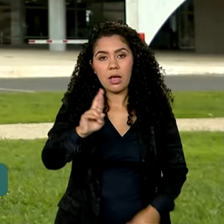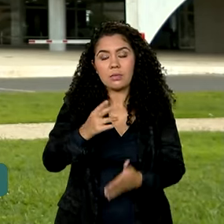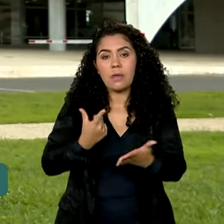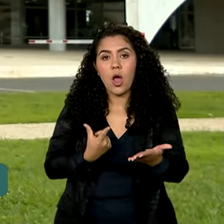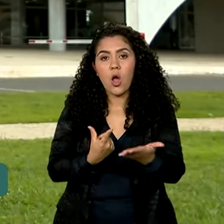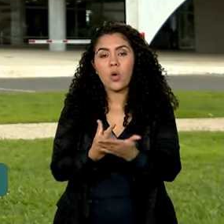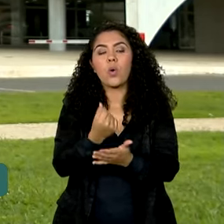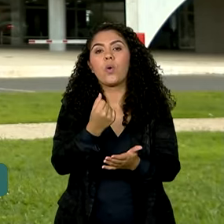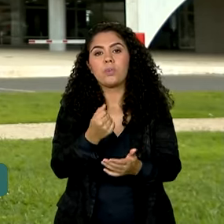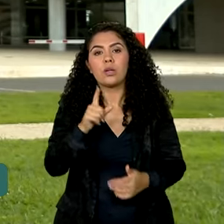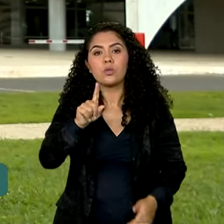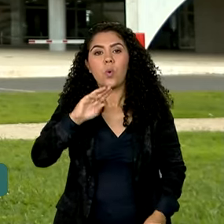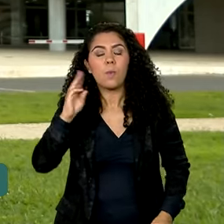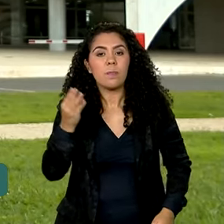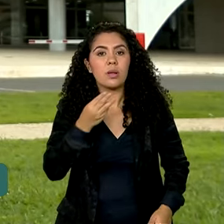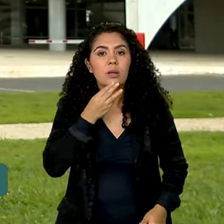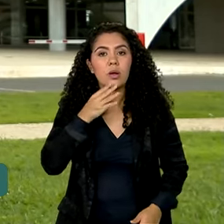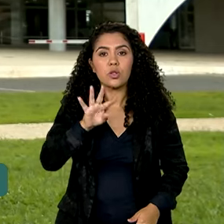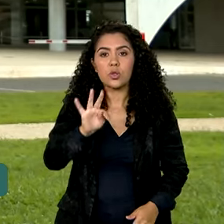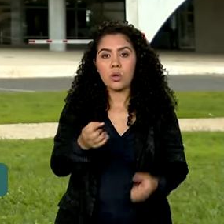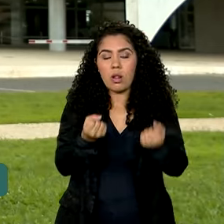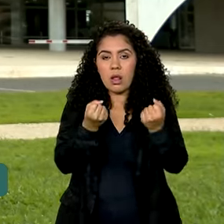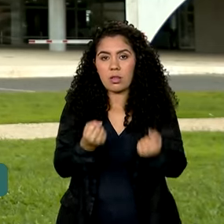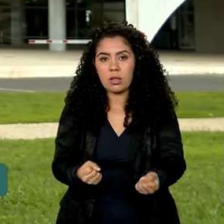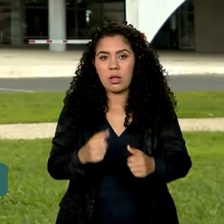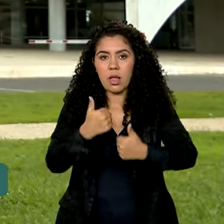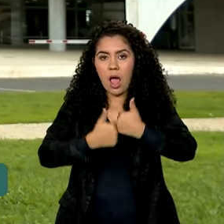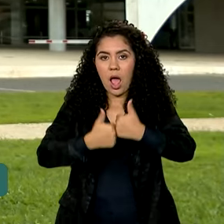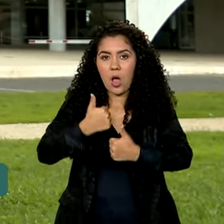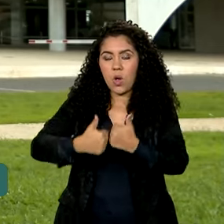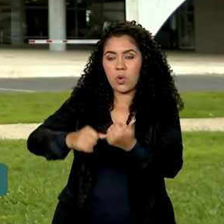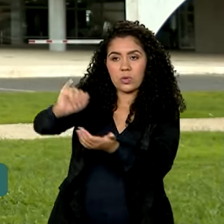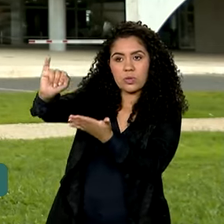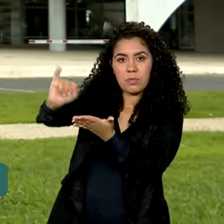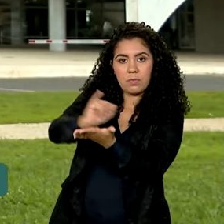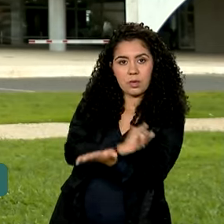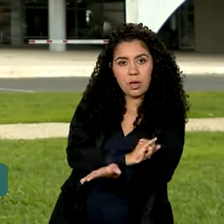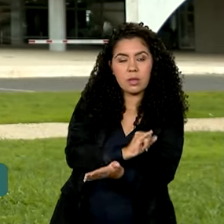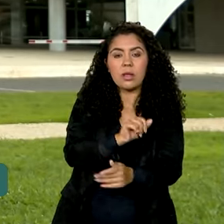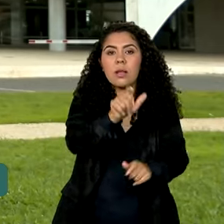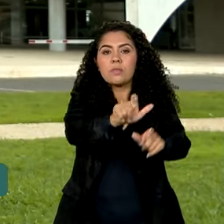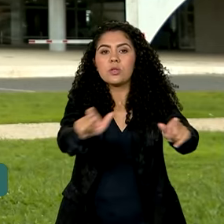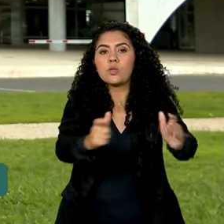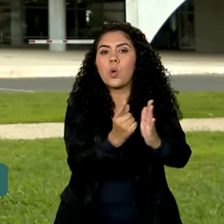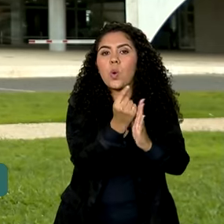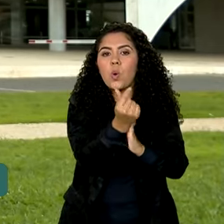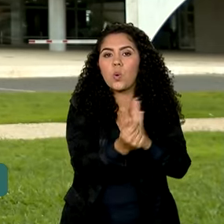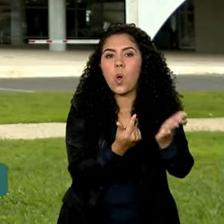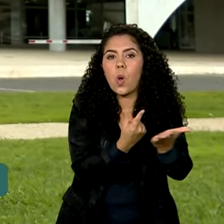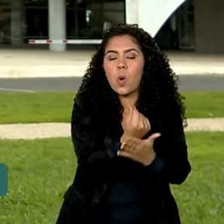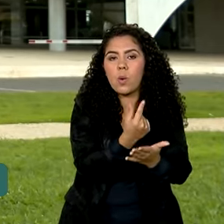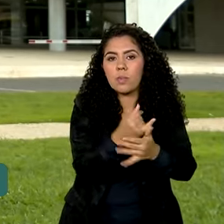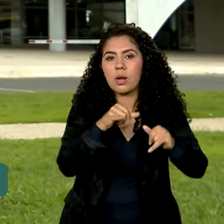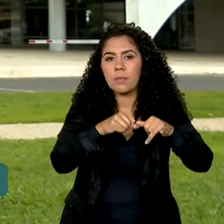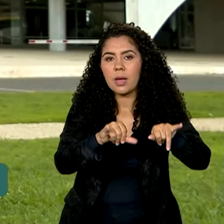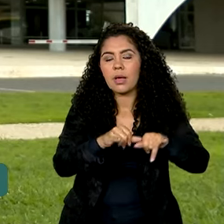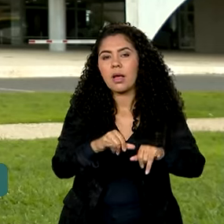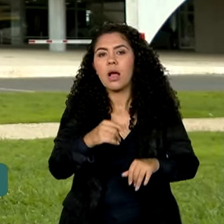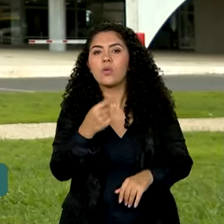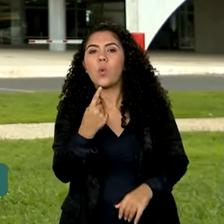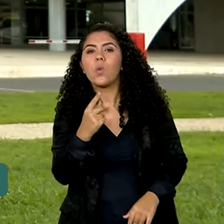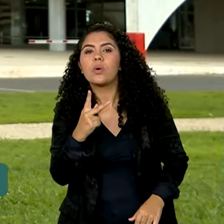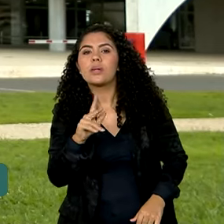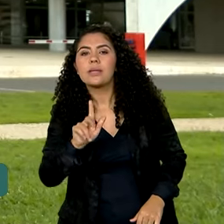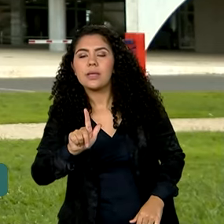de até 1 milhão de toneladas de arroz importado, que deve chegar ao consumidor com preço tabelado de R$ 4 o